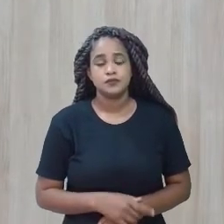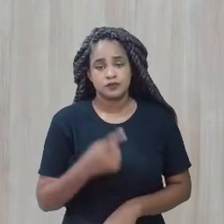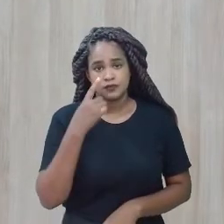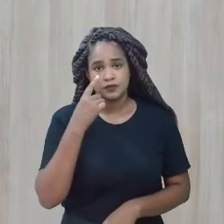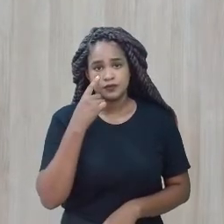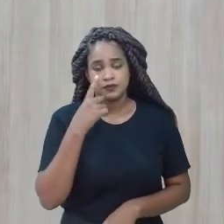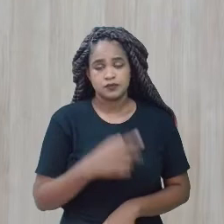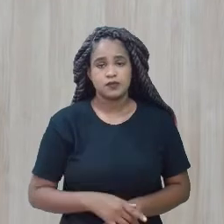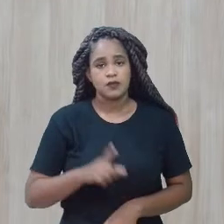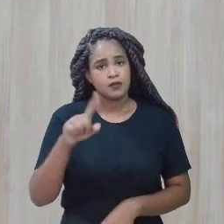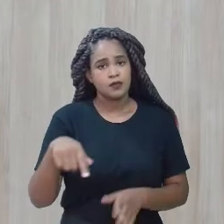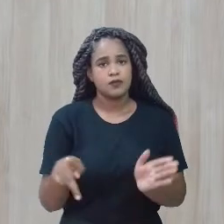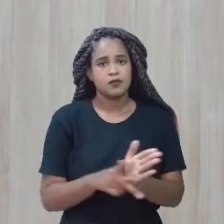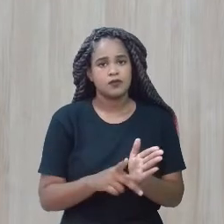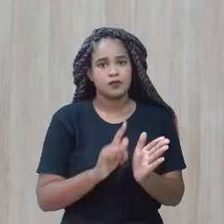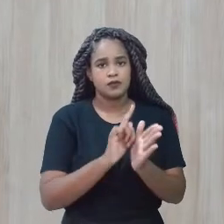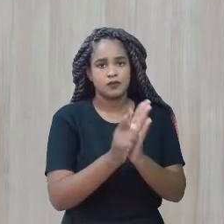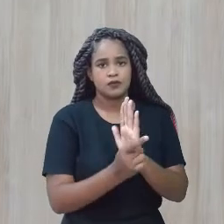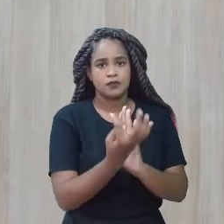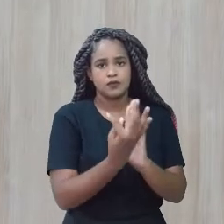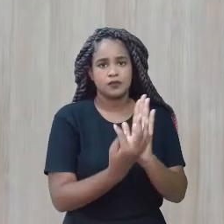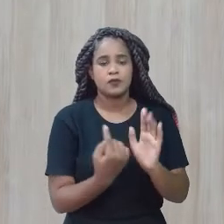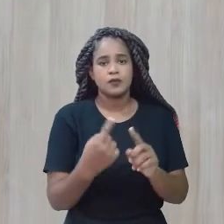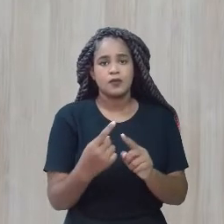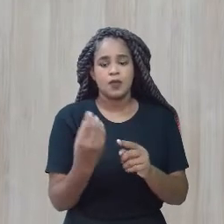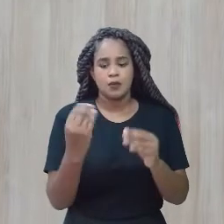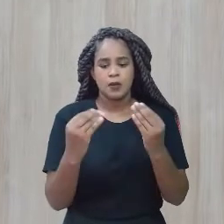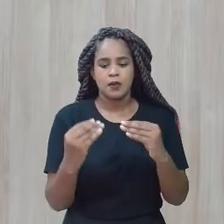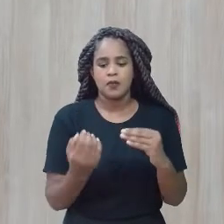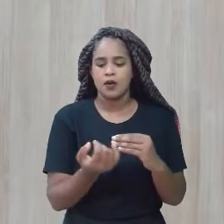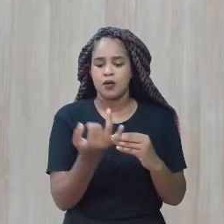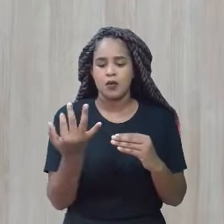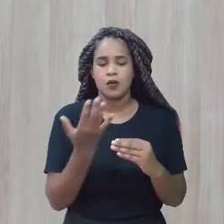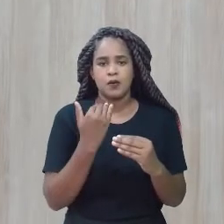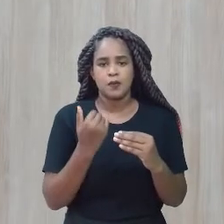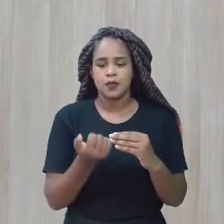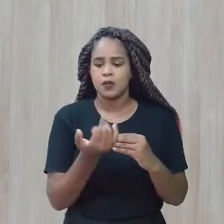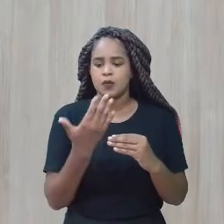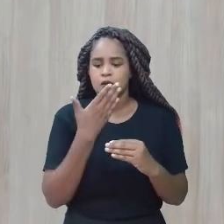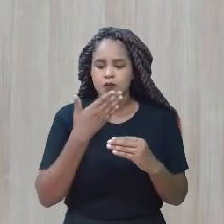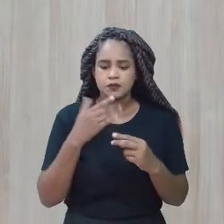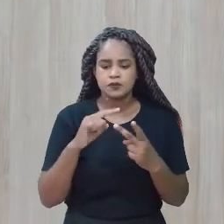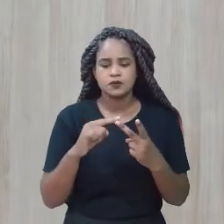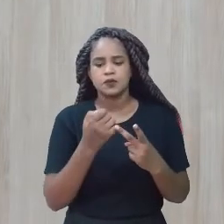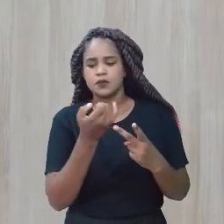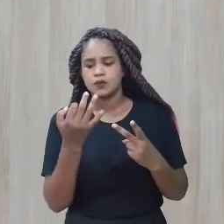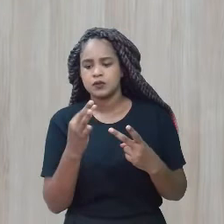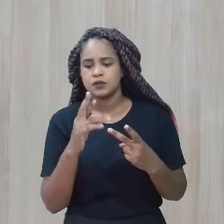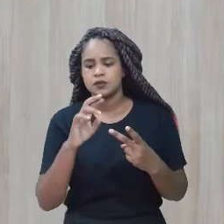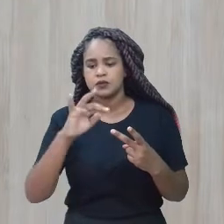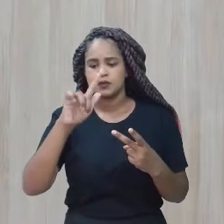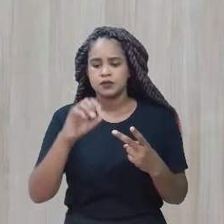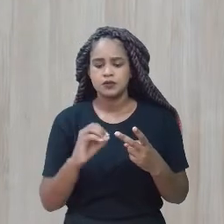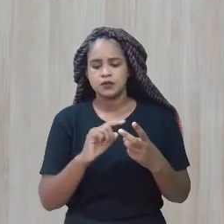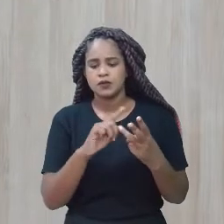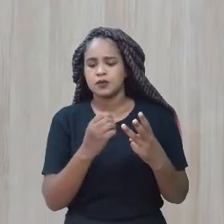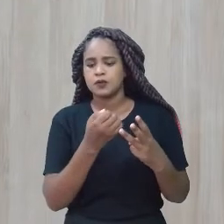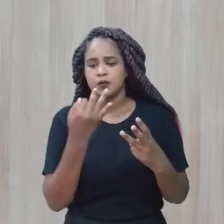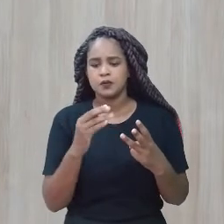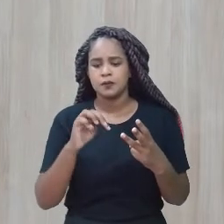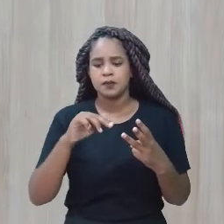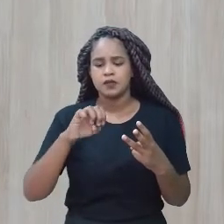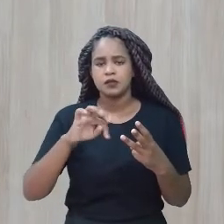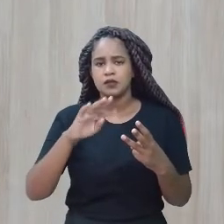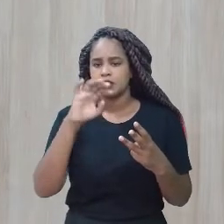bolo. É lá escrito, não é, quantas xícaras de açúcar, não é, quantos de trigo, de